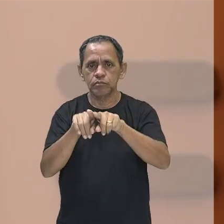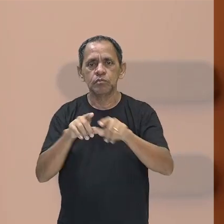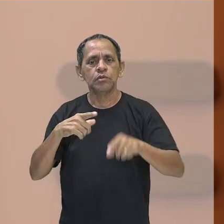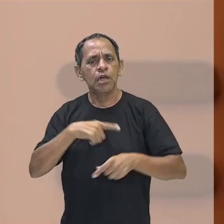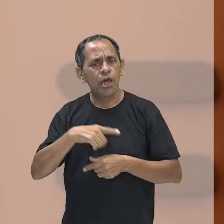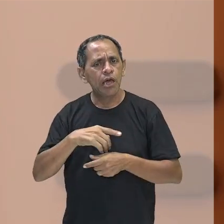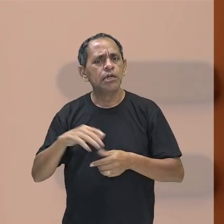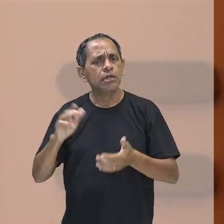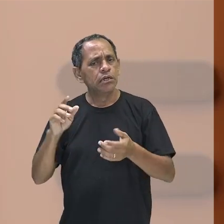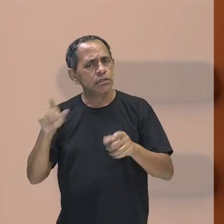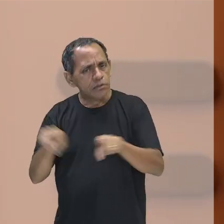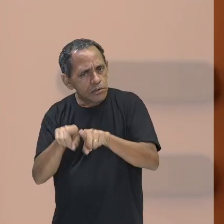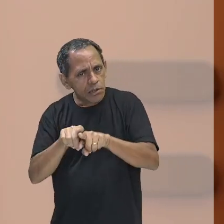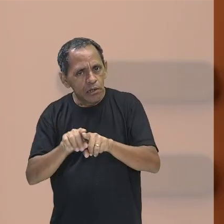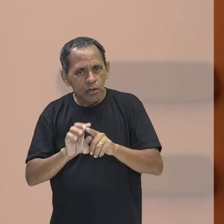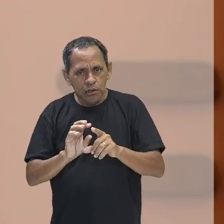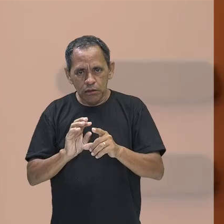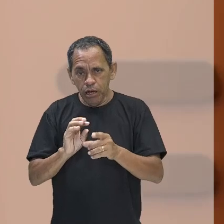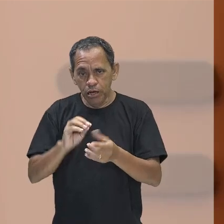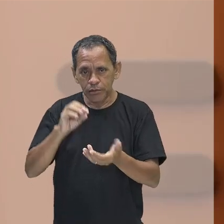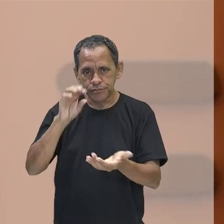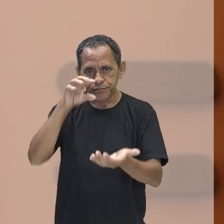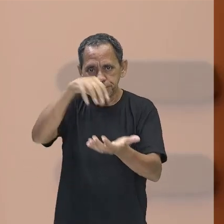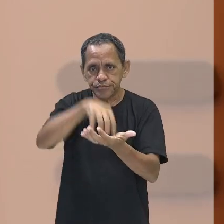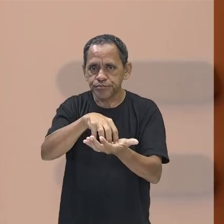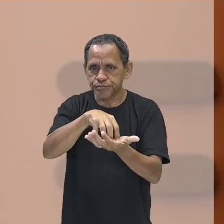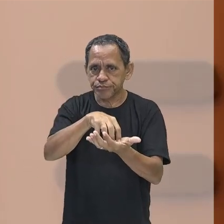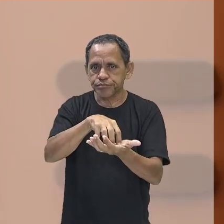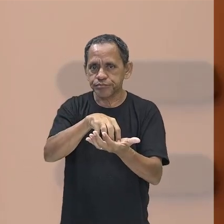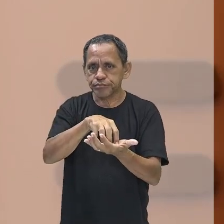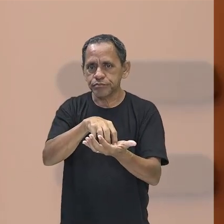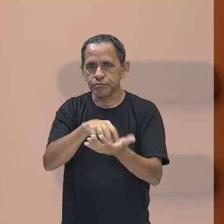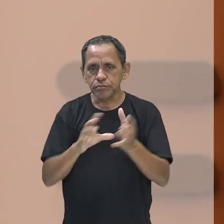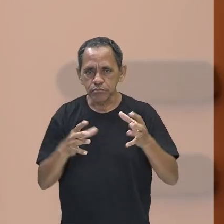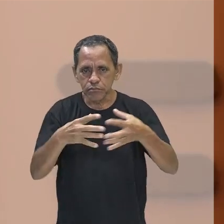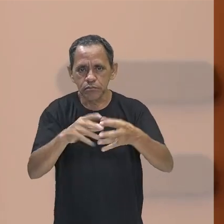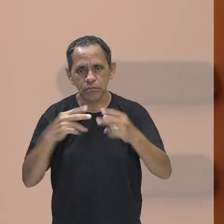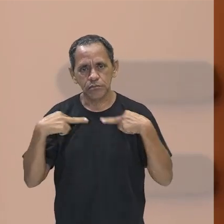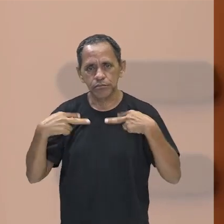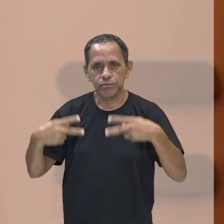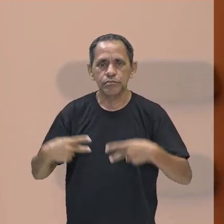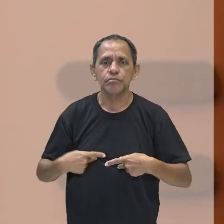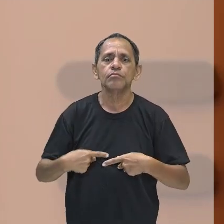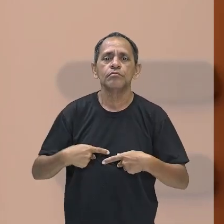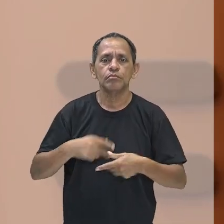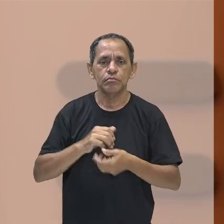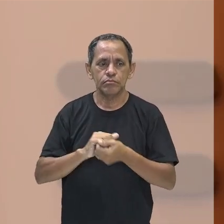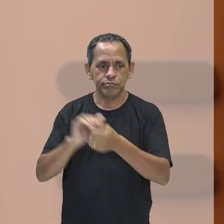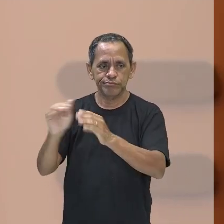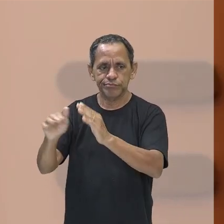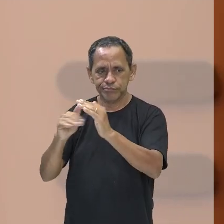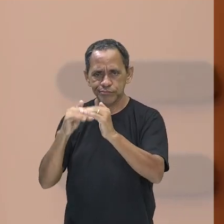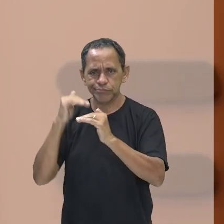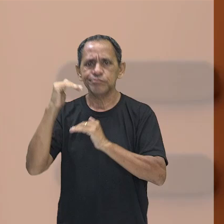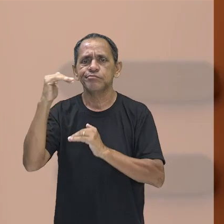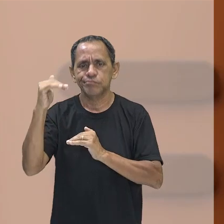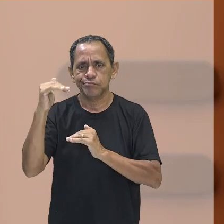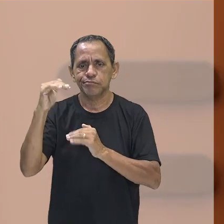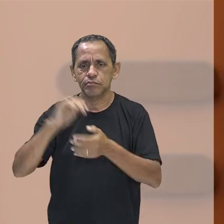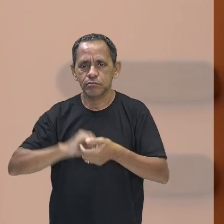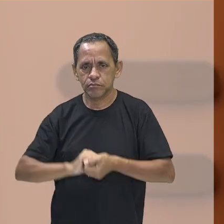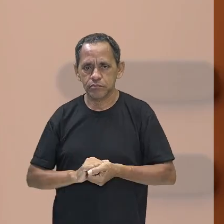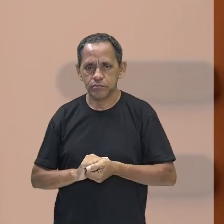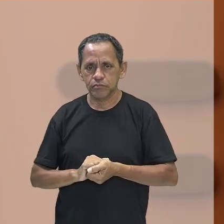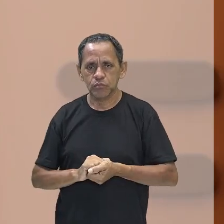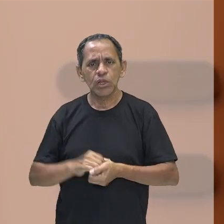humanos que dentro dessa sociedade têm privilégios em detrimento de outros grupos humanos. Daí a gente vê que os seres